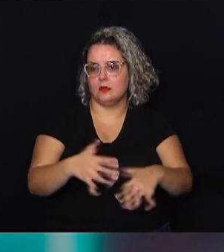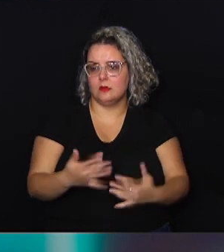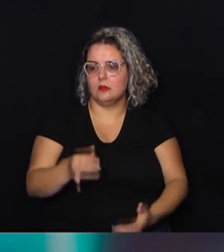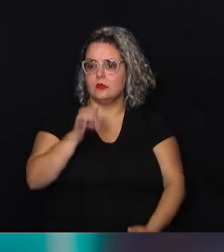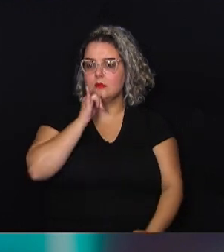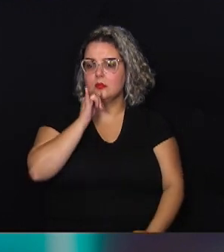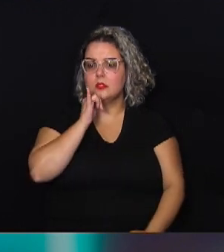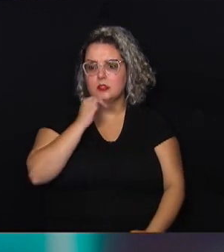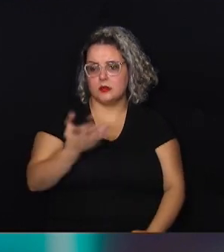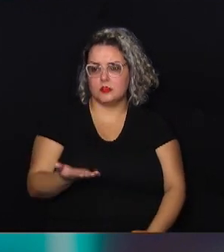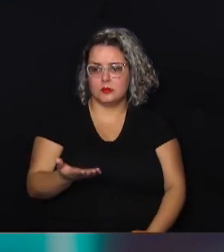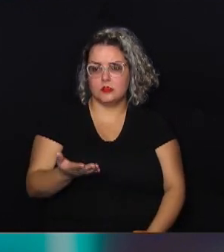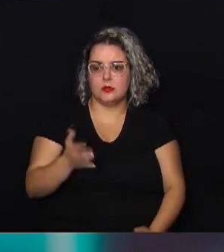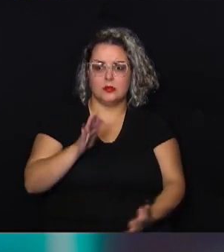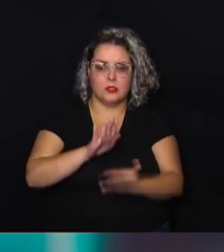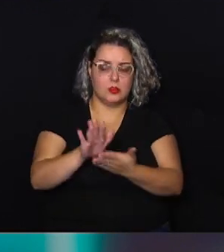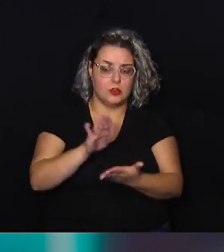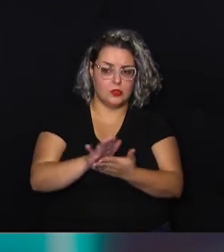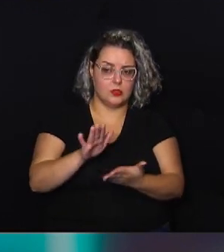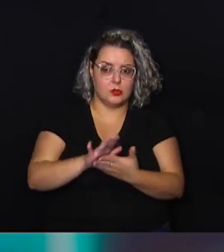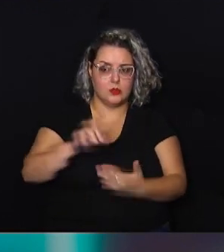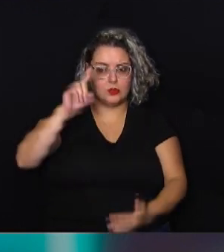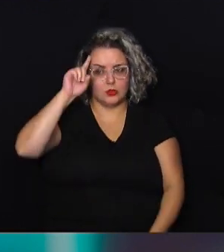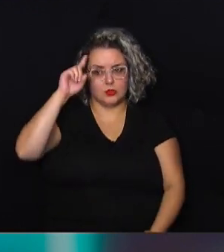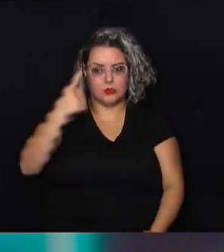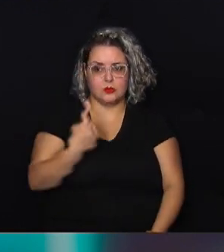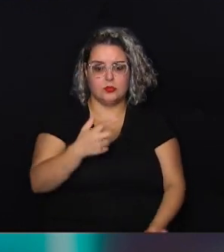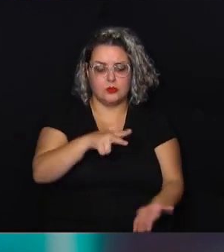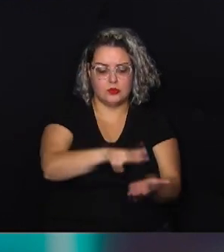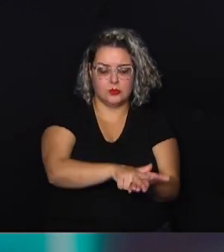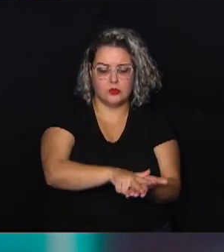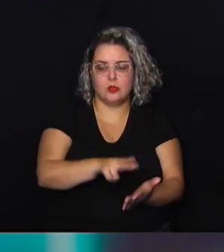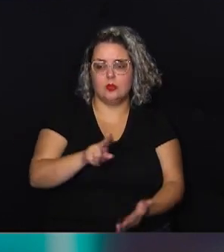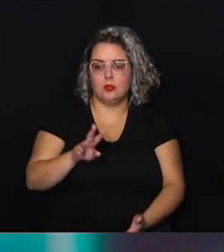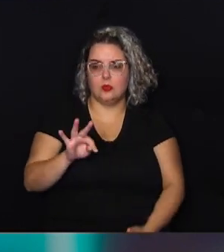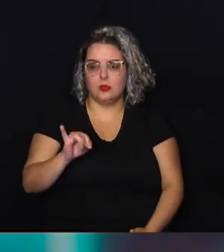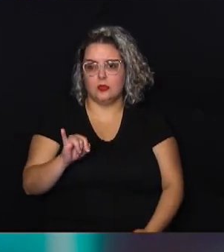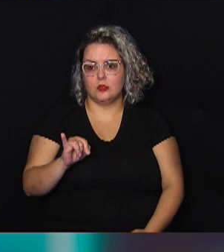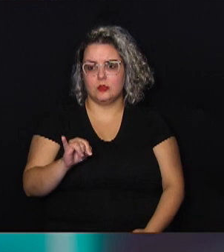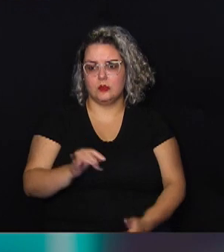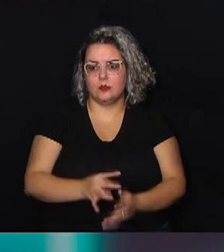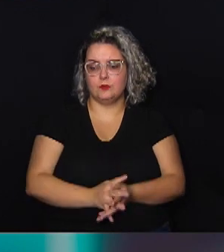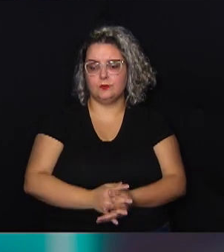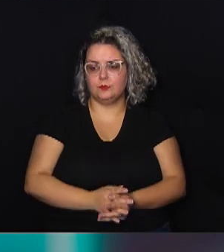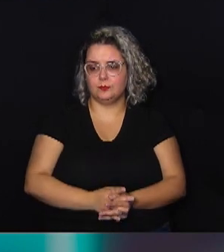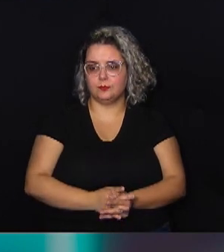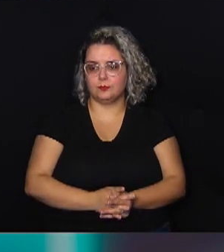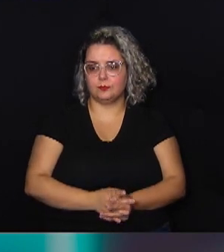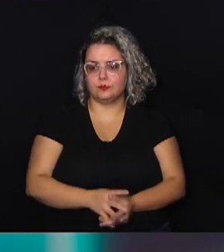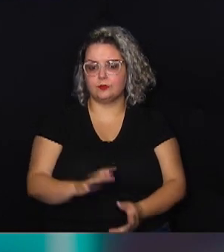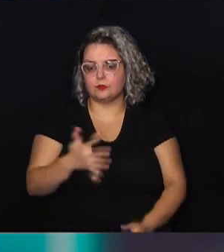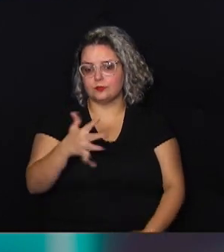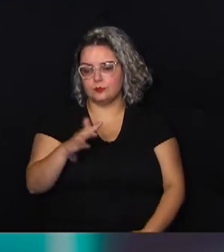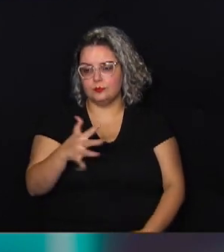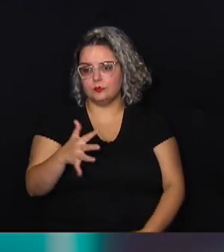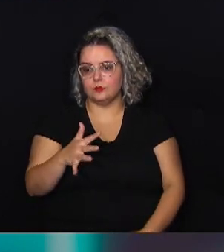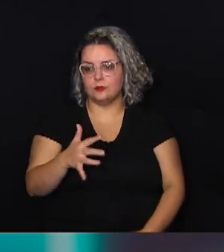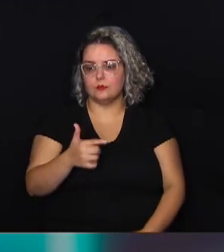seria que o custo dia de um leito de UTI ele é aproximadamente